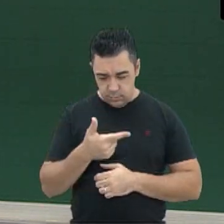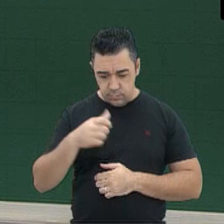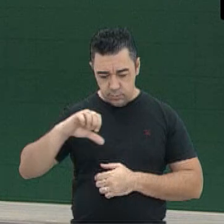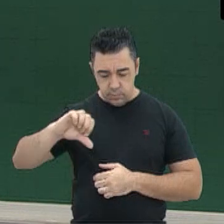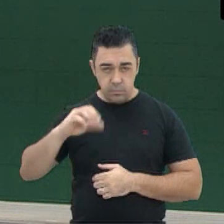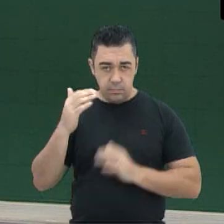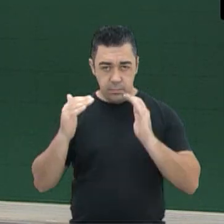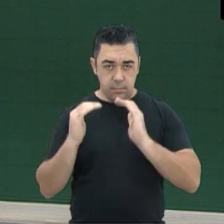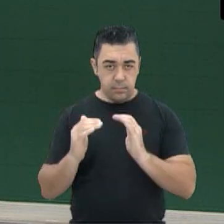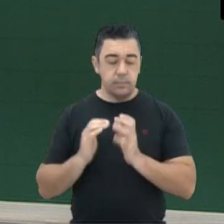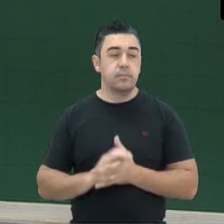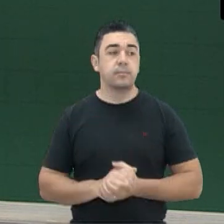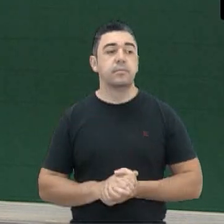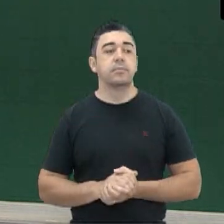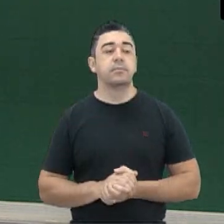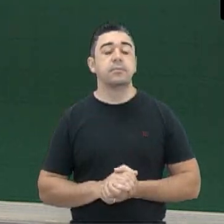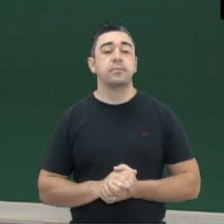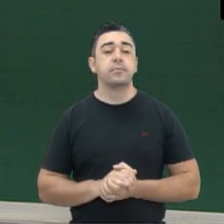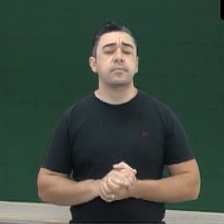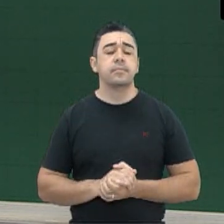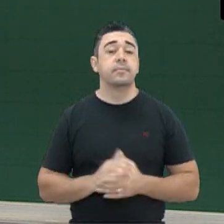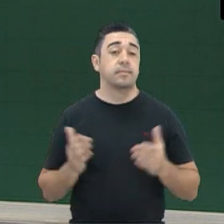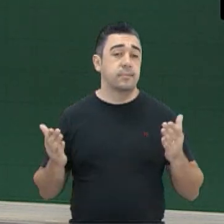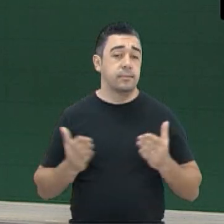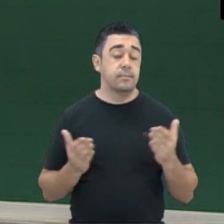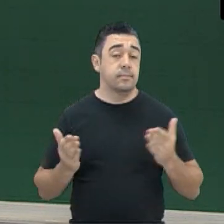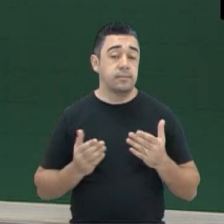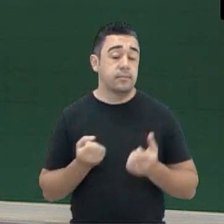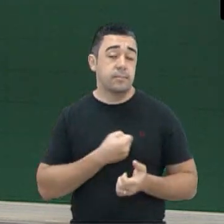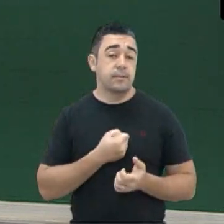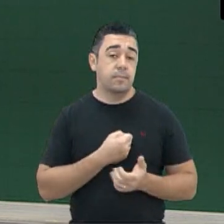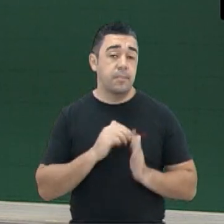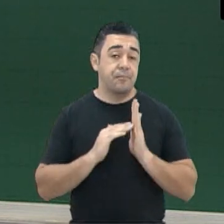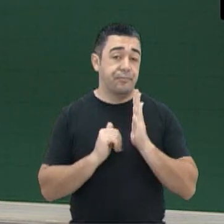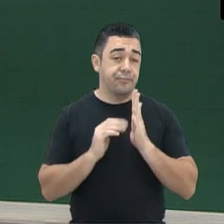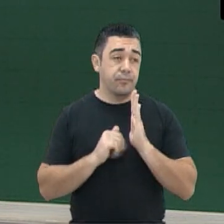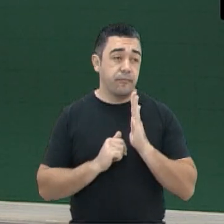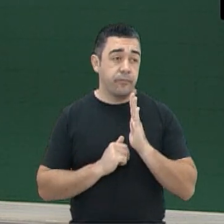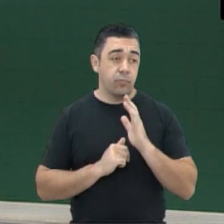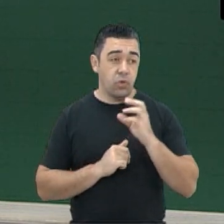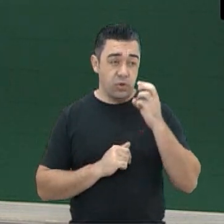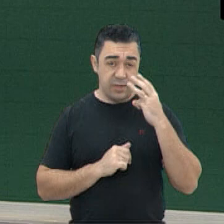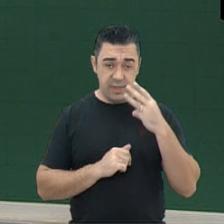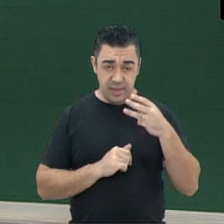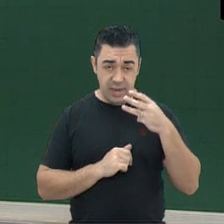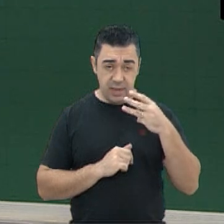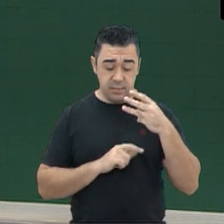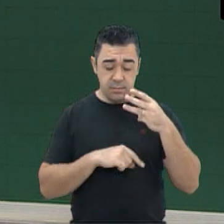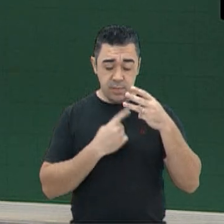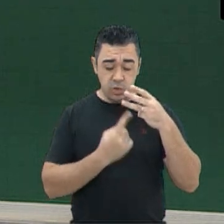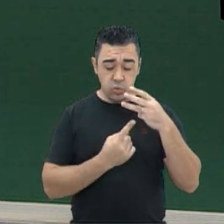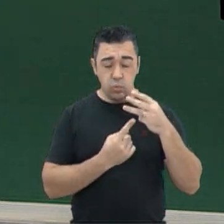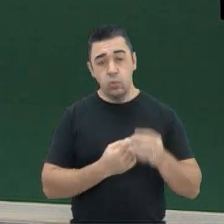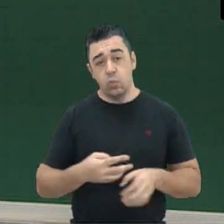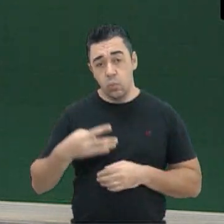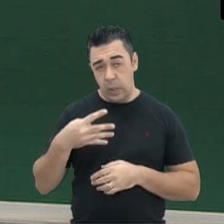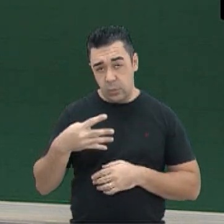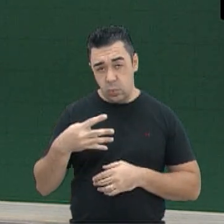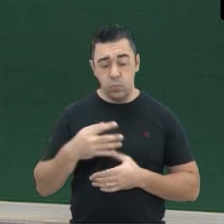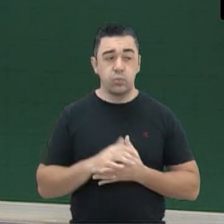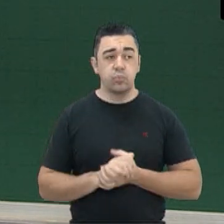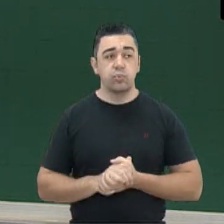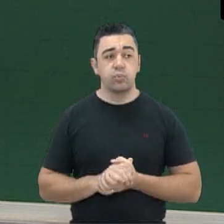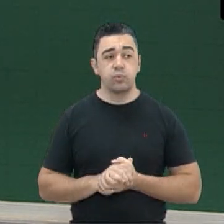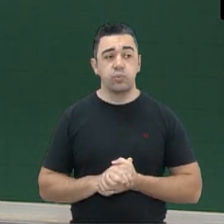o 29 aqui embaixo. Pronto. Aí, agora, qual o número que eu vou subtrair? O 3, eu acrescento mais 1, vai ficar